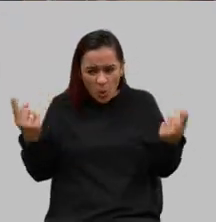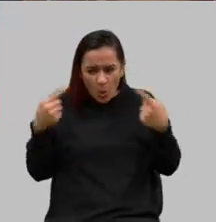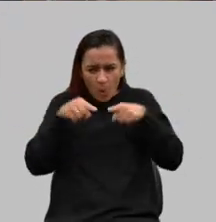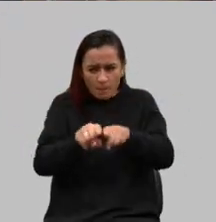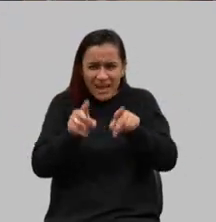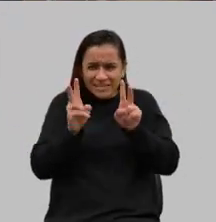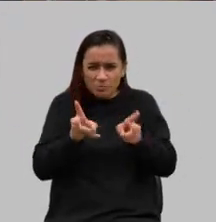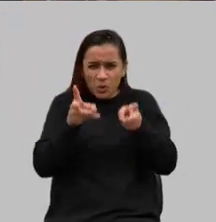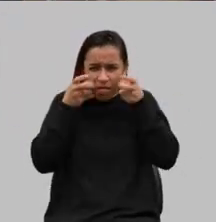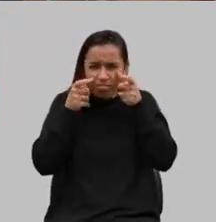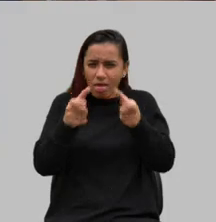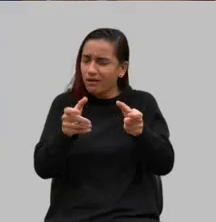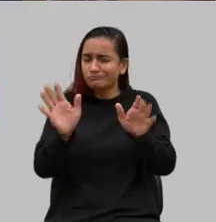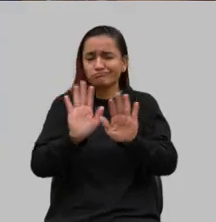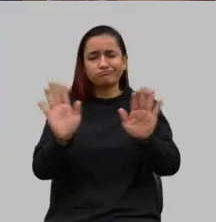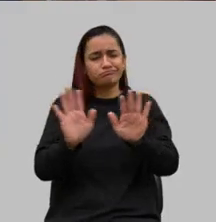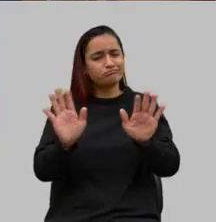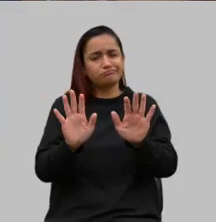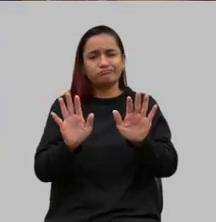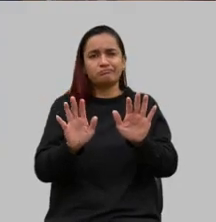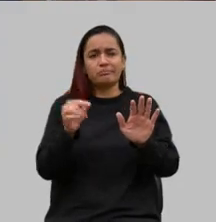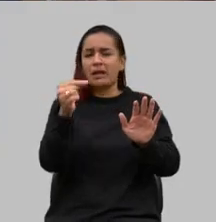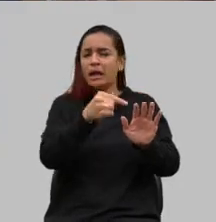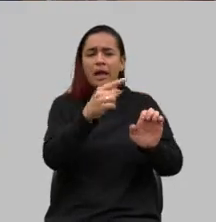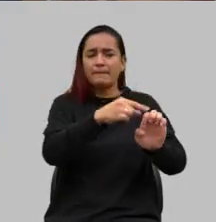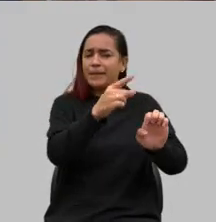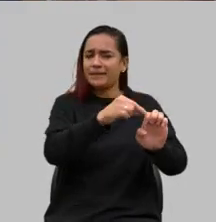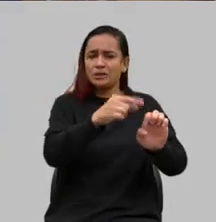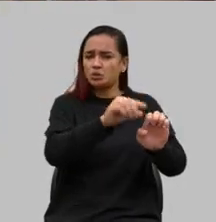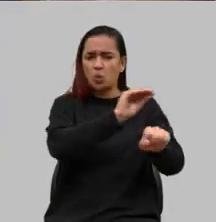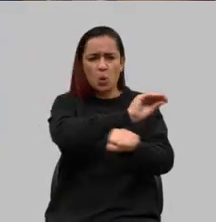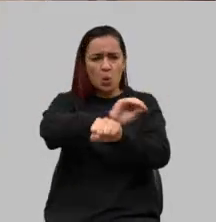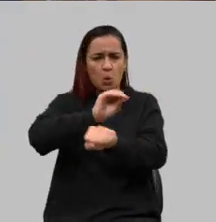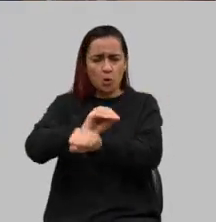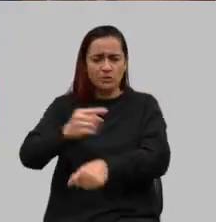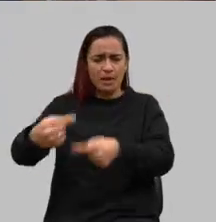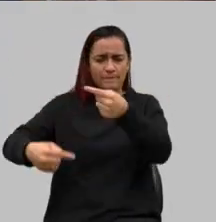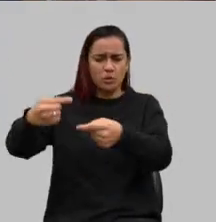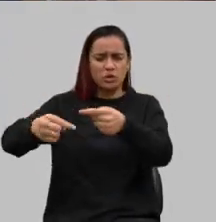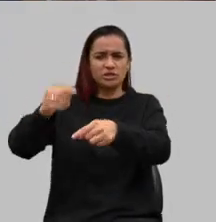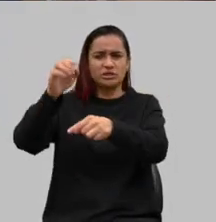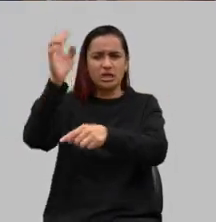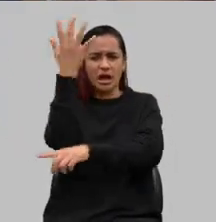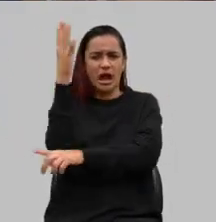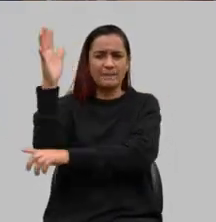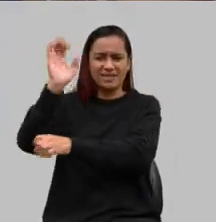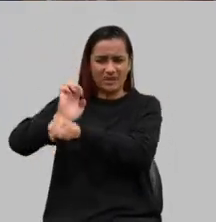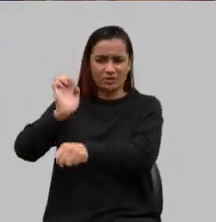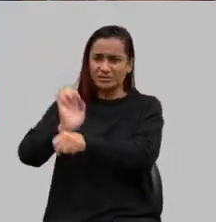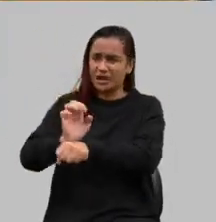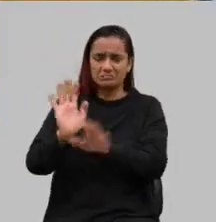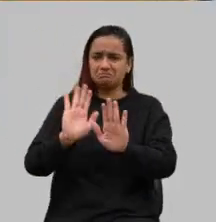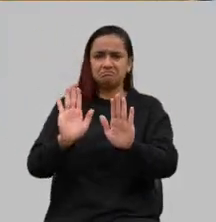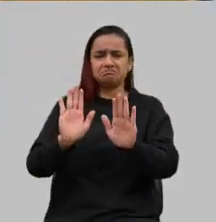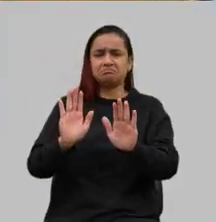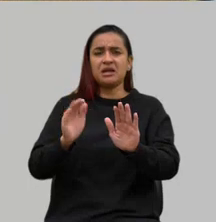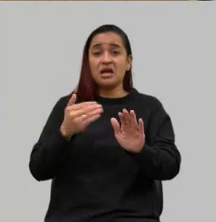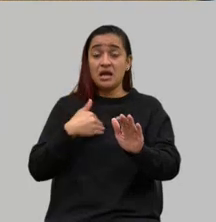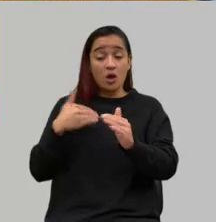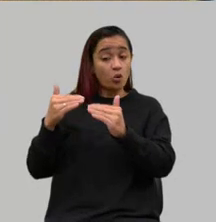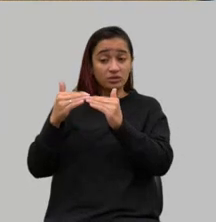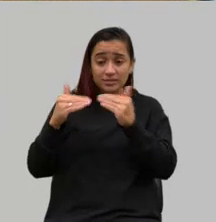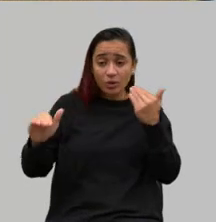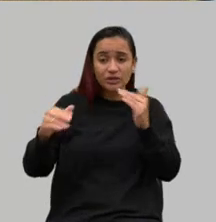Empreendedor cuidar da política Ambiental do estado que é o que acontece com esse projeto de otimização eu não discordo do projeto de